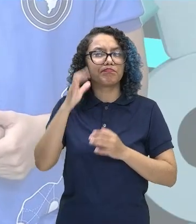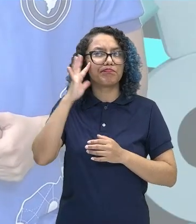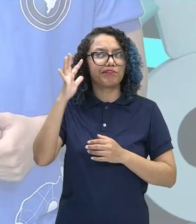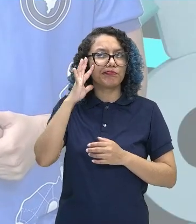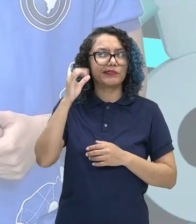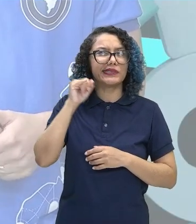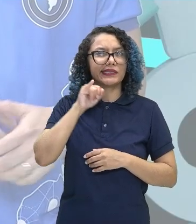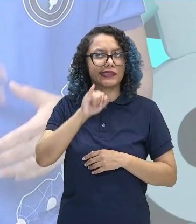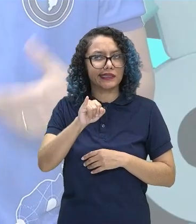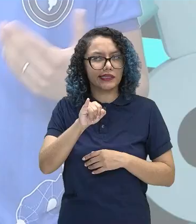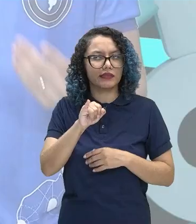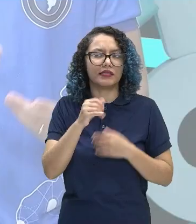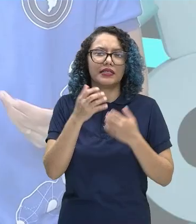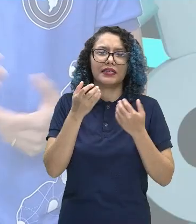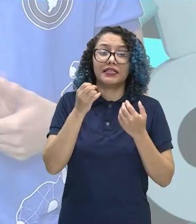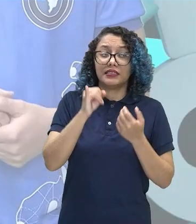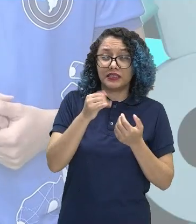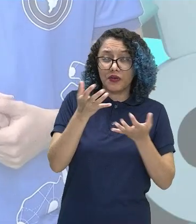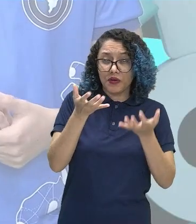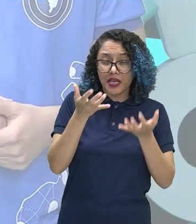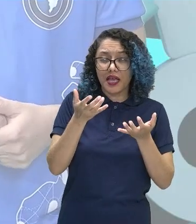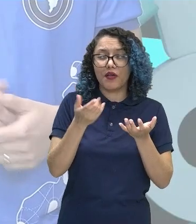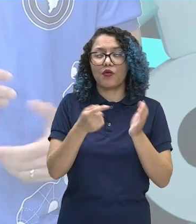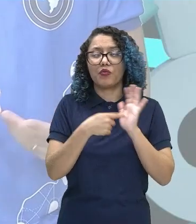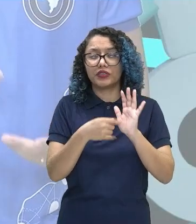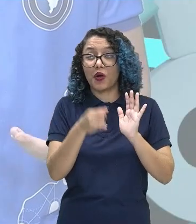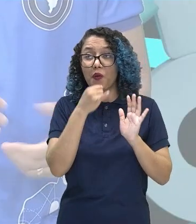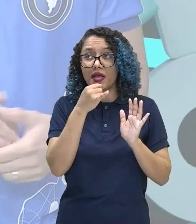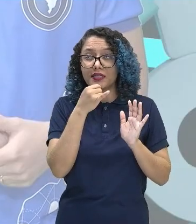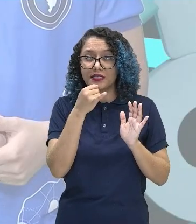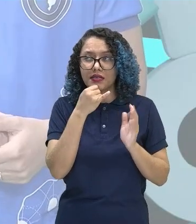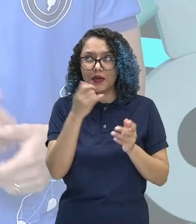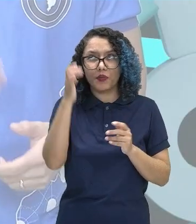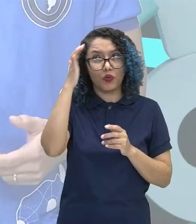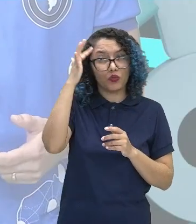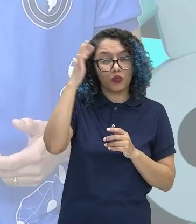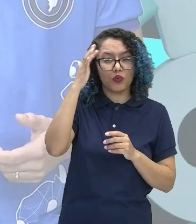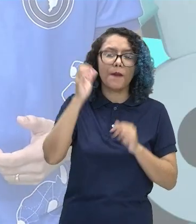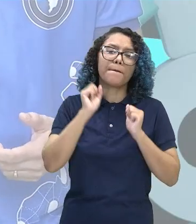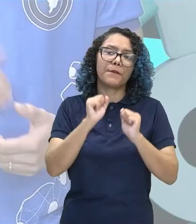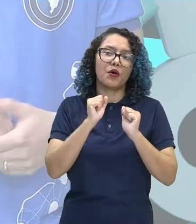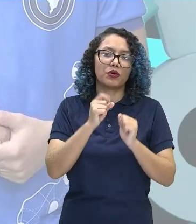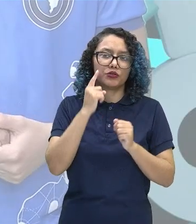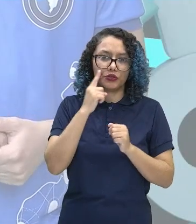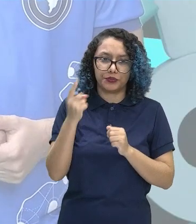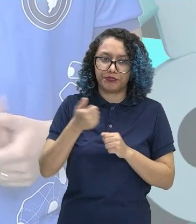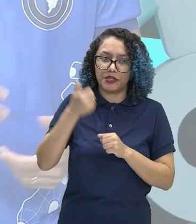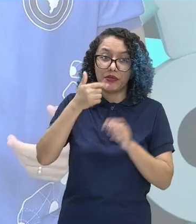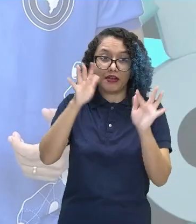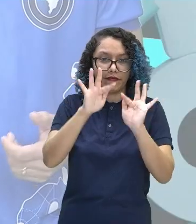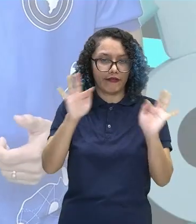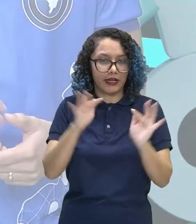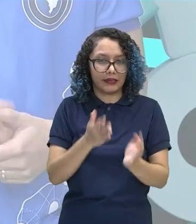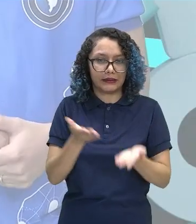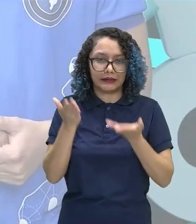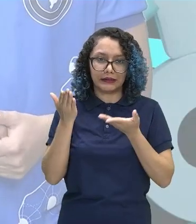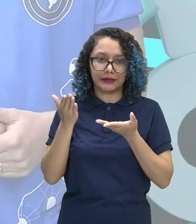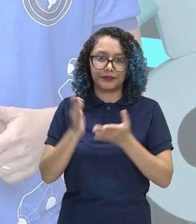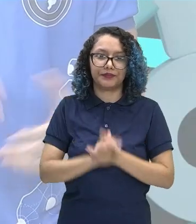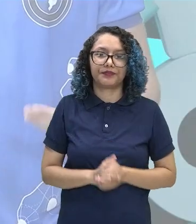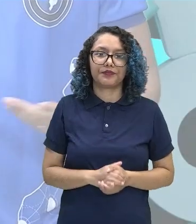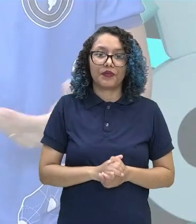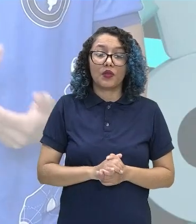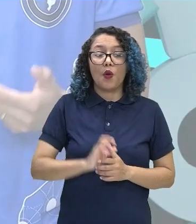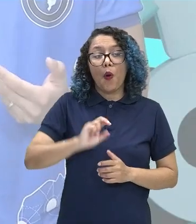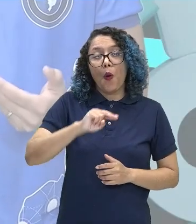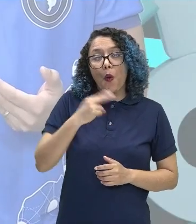situação hipotética, se eu quero citar um exemplo hipotético, eu posso começar com imagine if, né? Imagine if. Ou